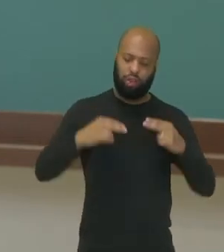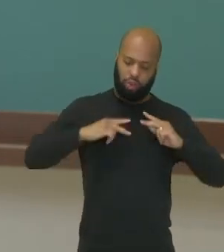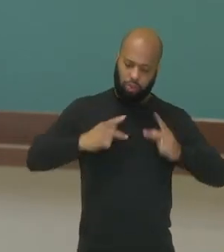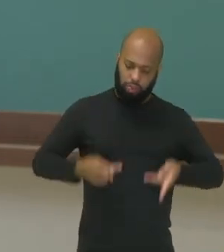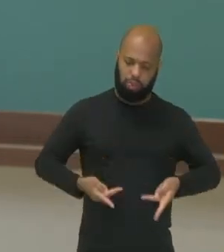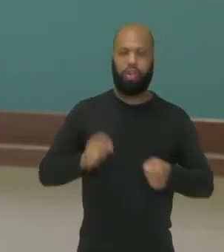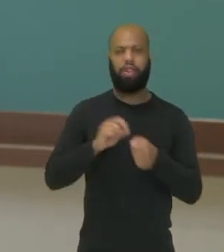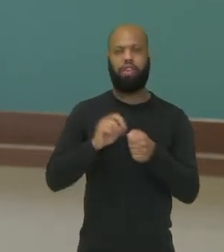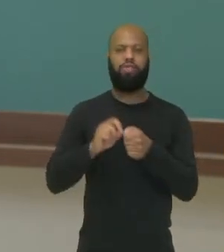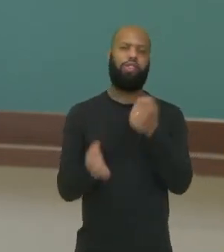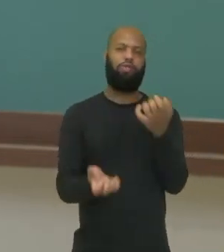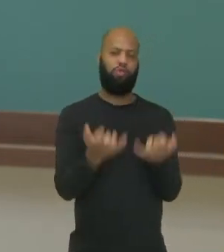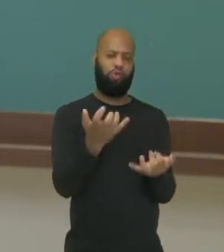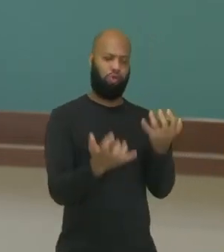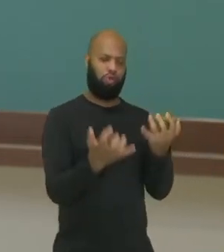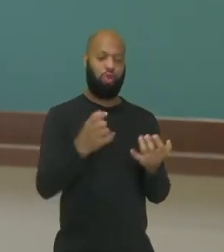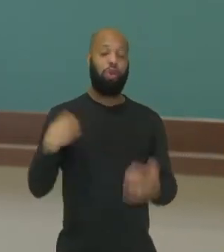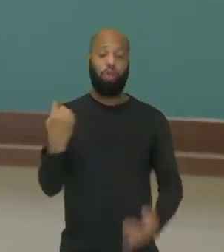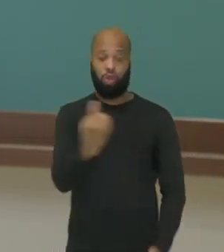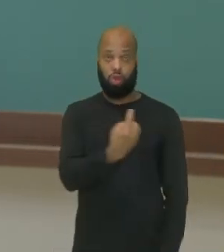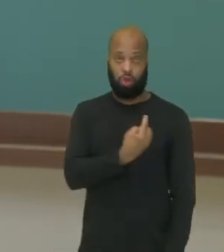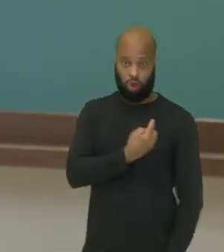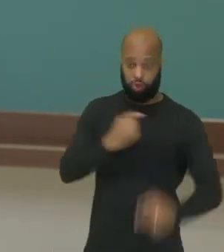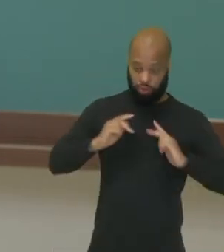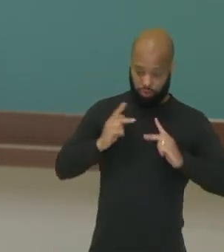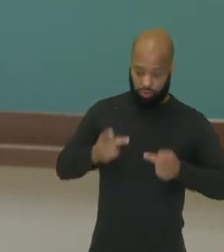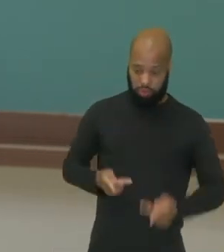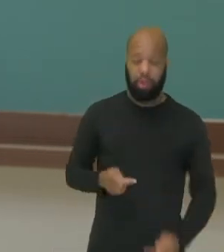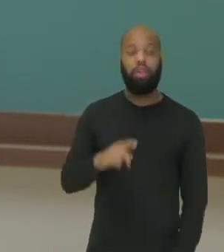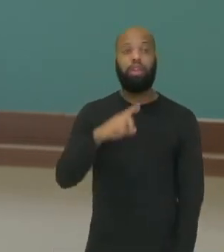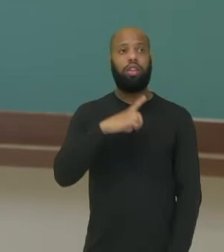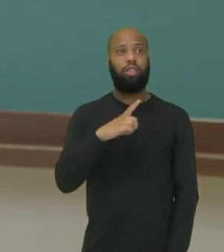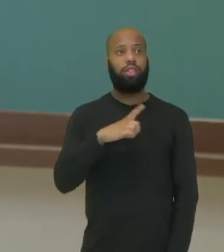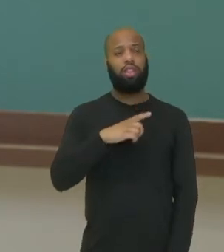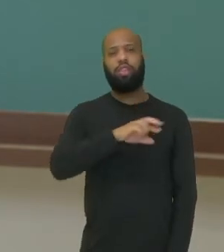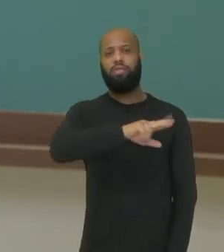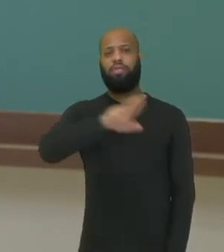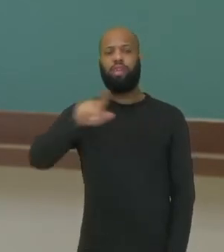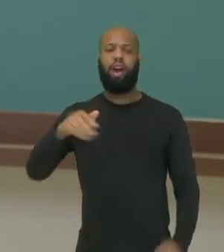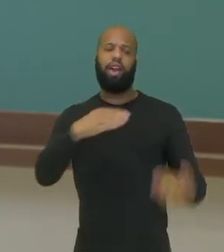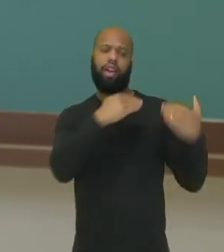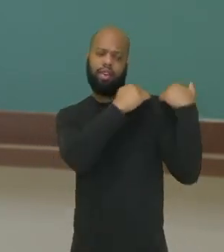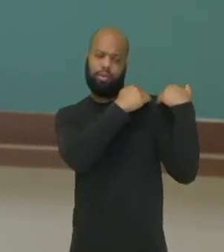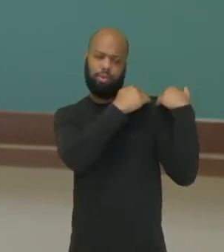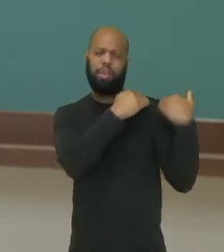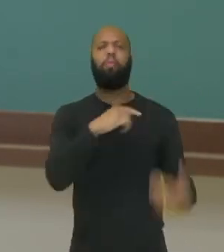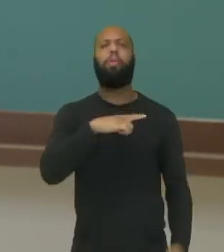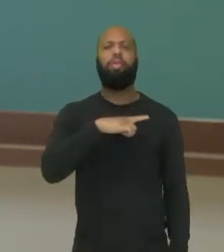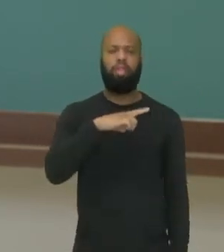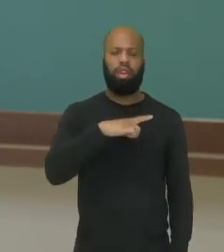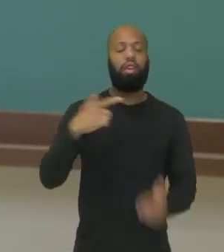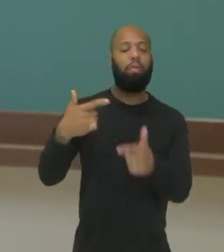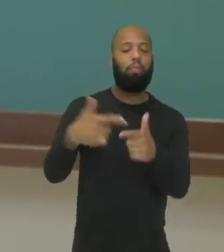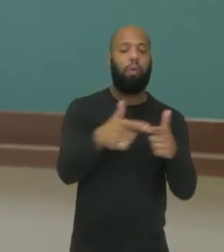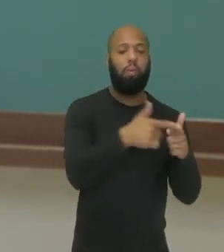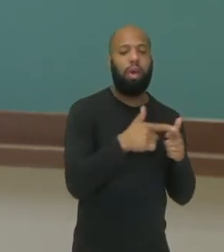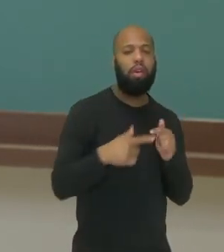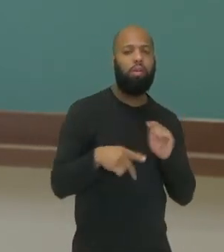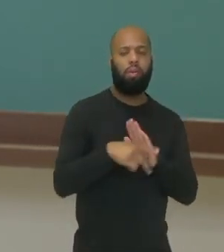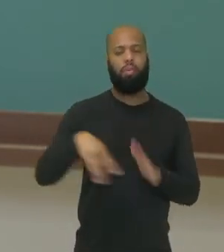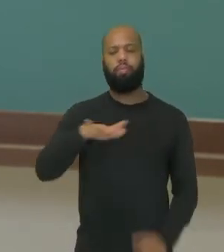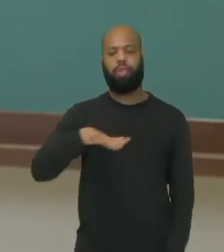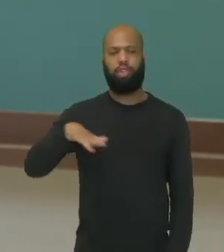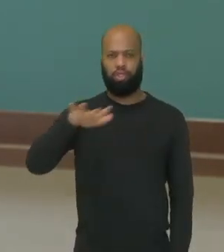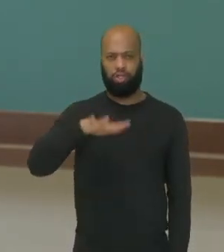homem. Nós, seres humanos, nós temos muitas responsabilidades sobre os problemas ambientais.